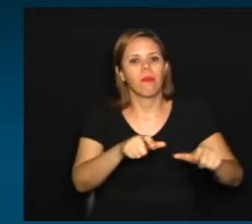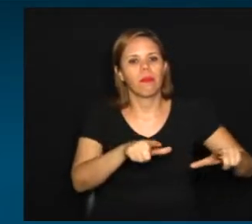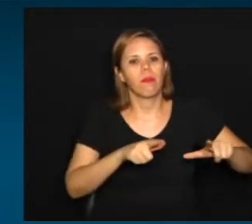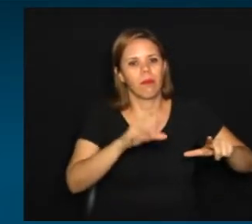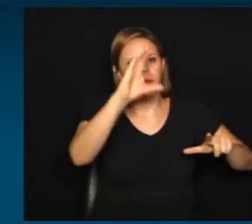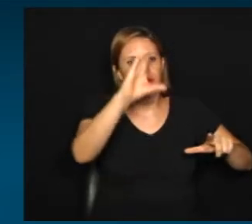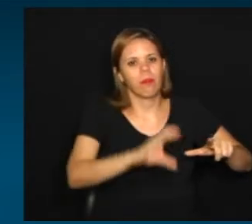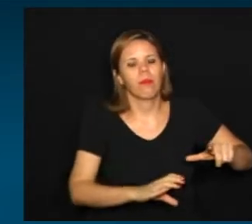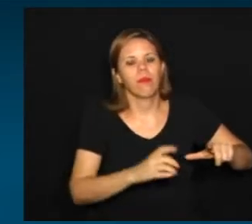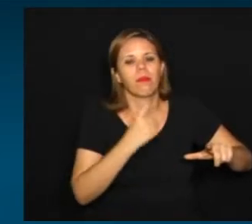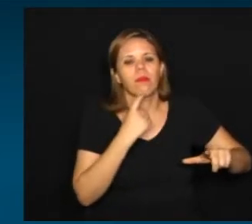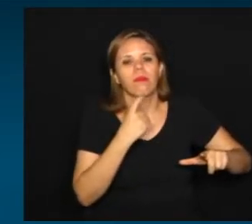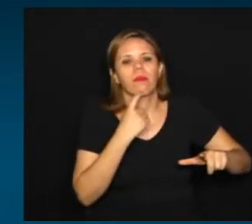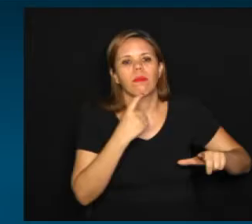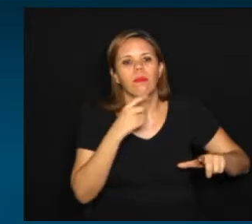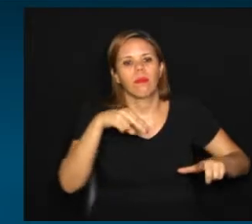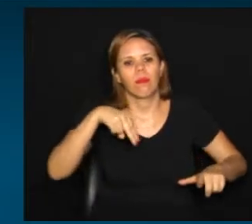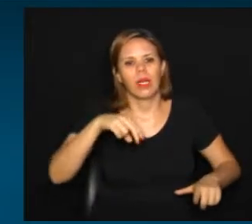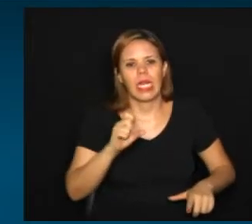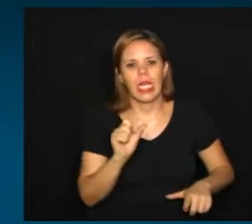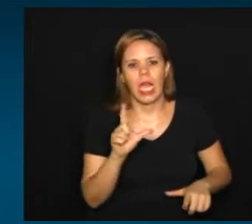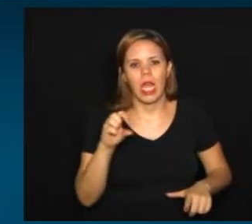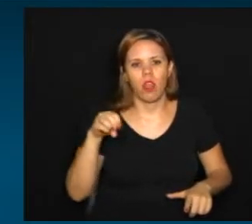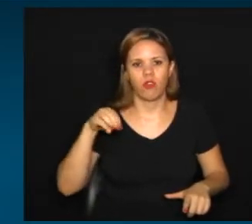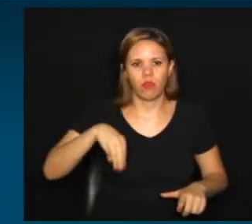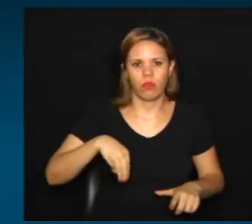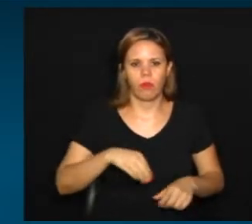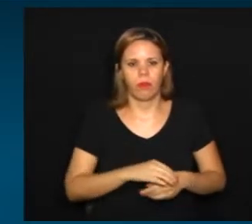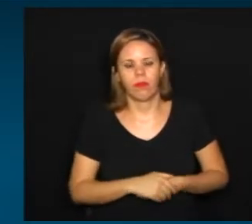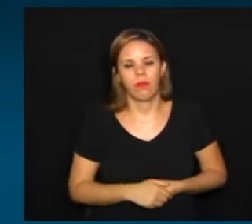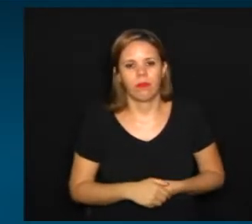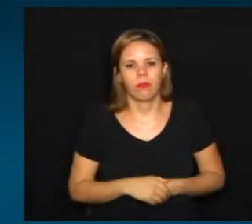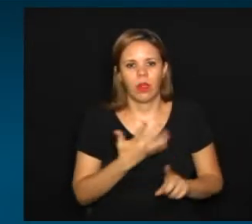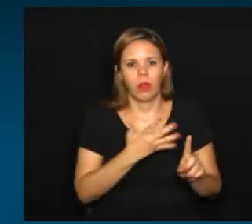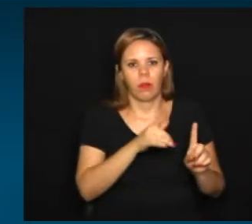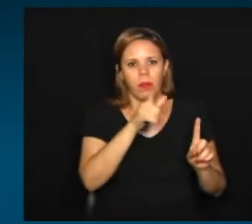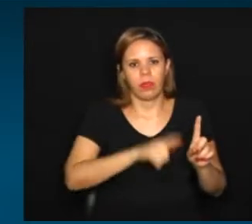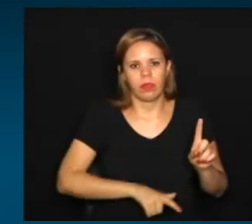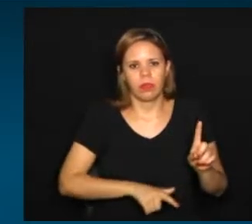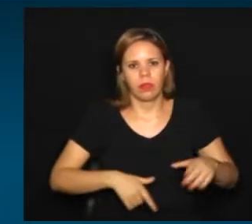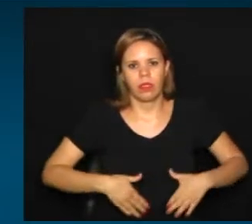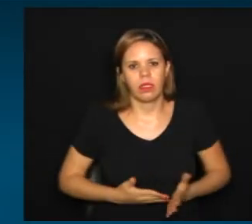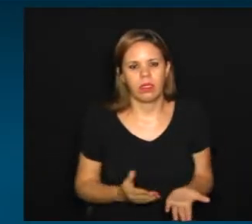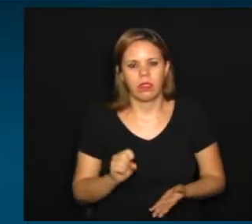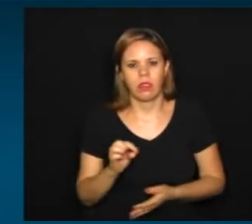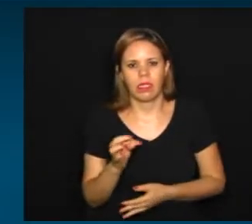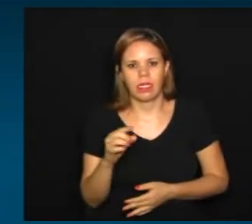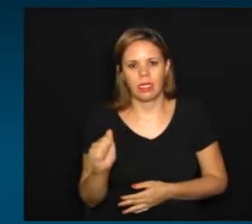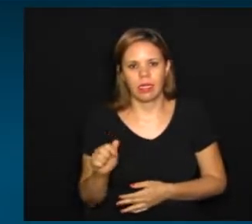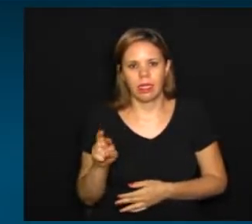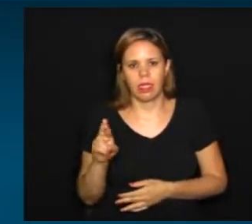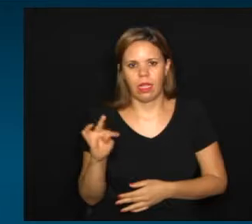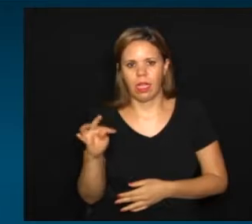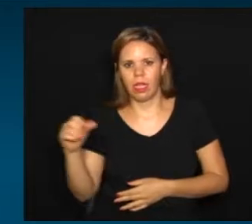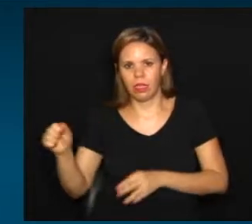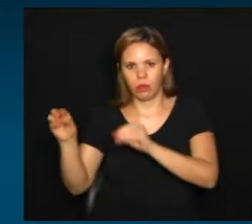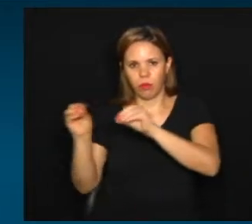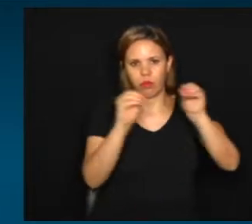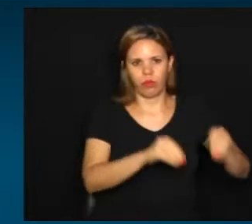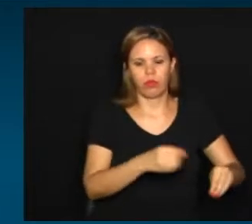cidadão campineiro a Nelson Escomparim Júnior. Homenageado, nasceu em Santa Rita do Passa Quatro e mudou-se